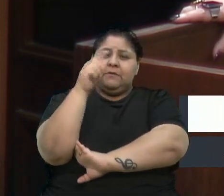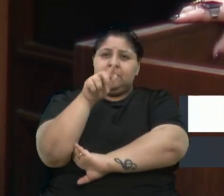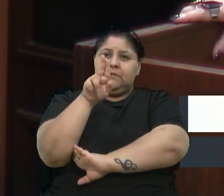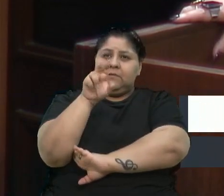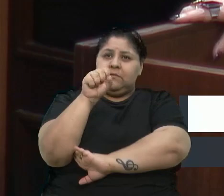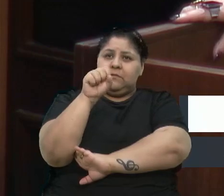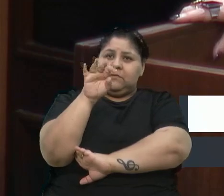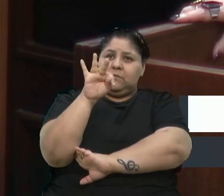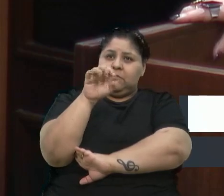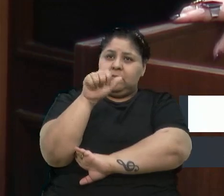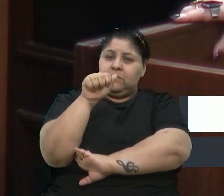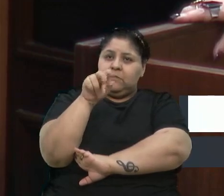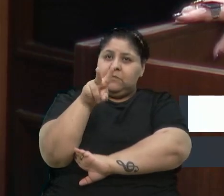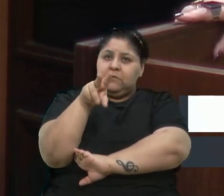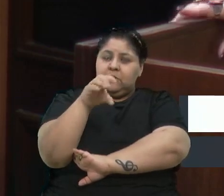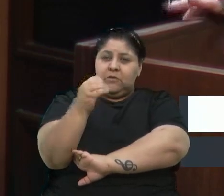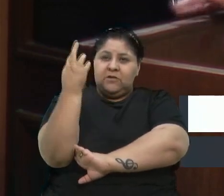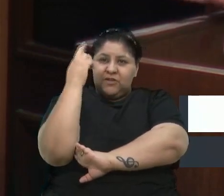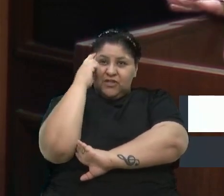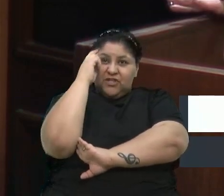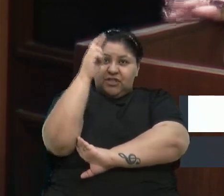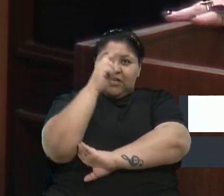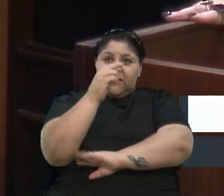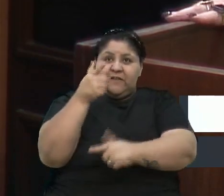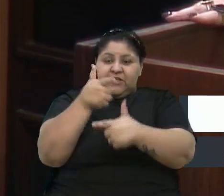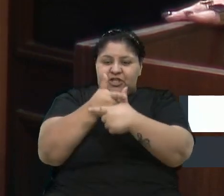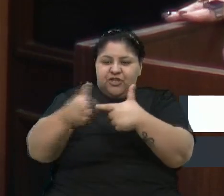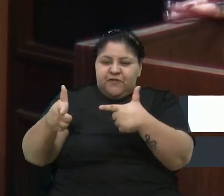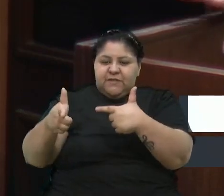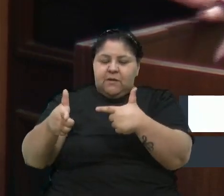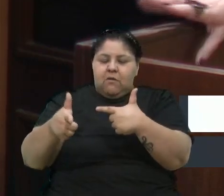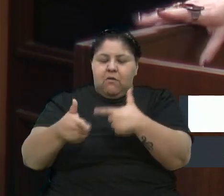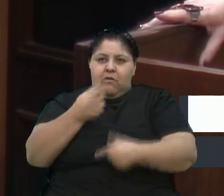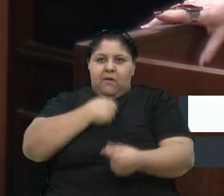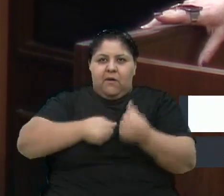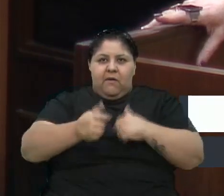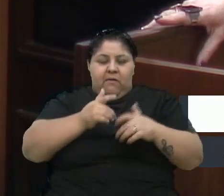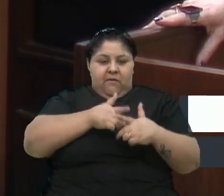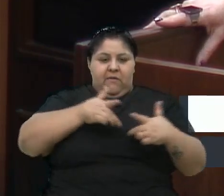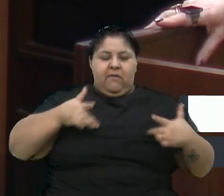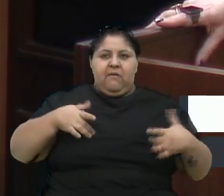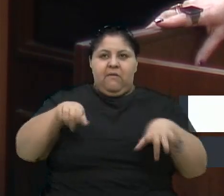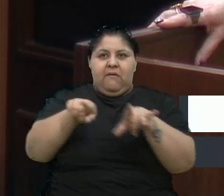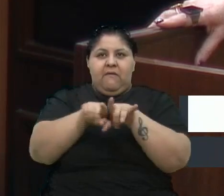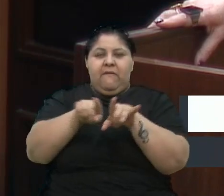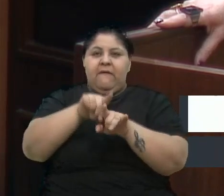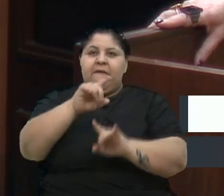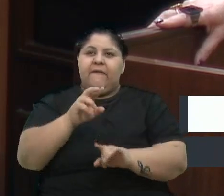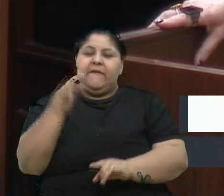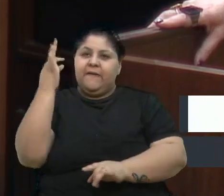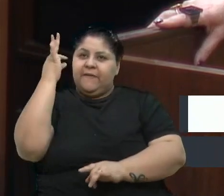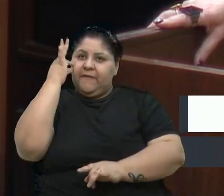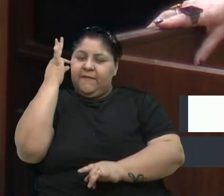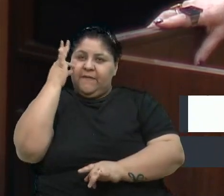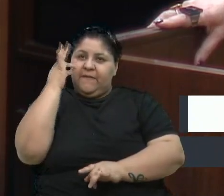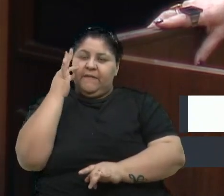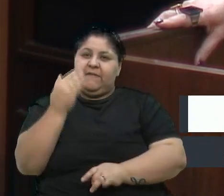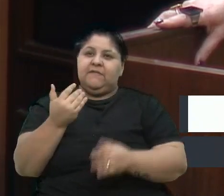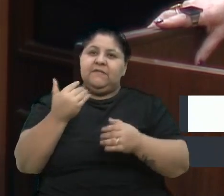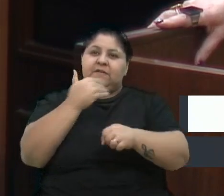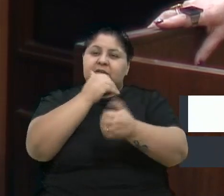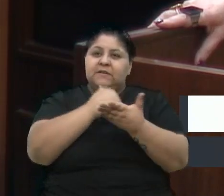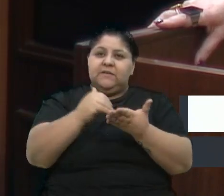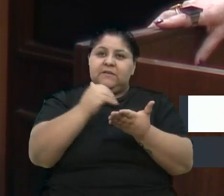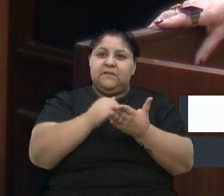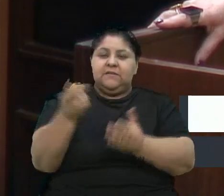Raide, que é o chefe de divisão da Economia Solidária. Nós tivemos a presença da secretária da Cultura,